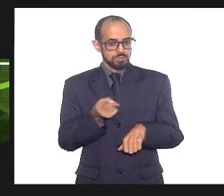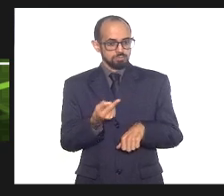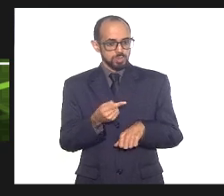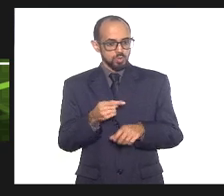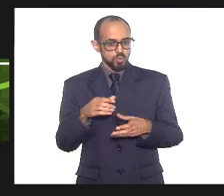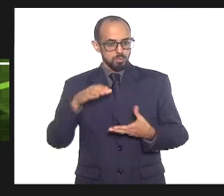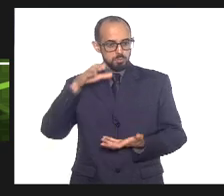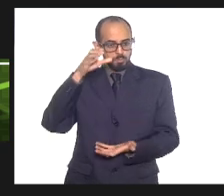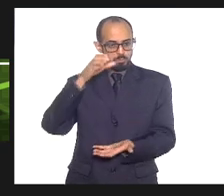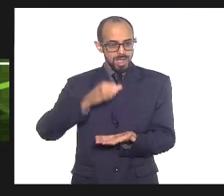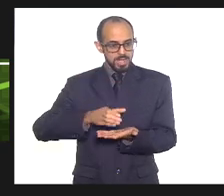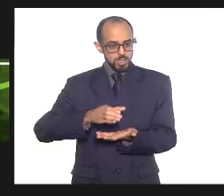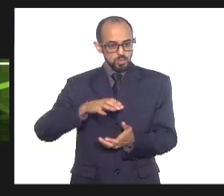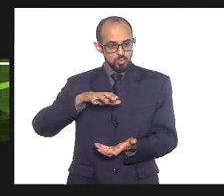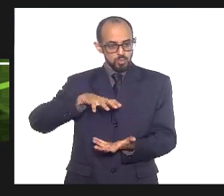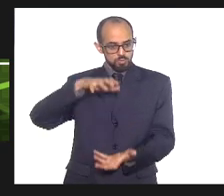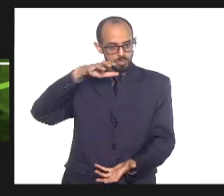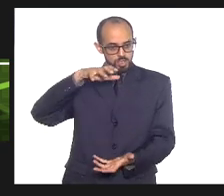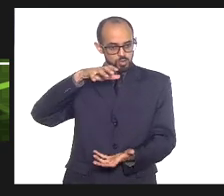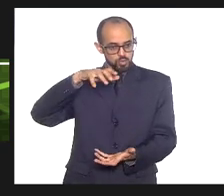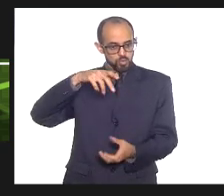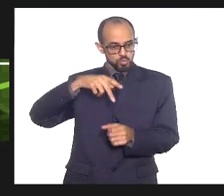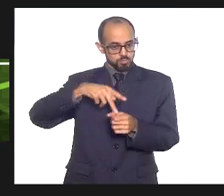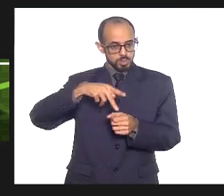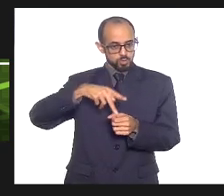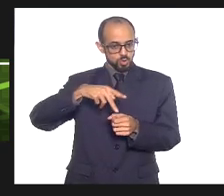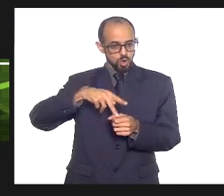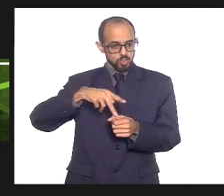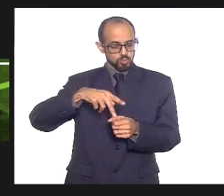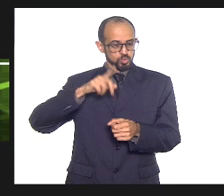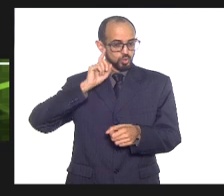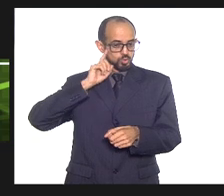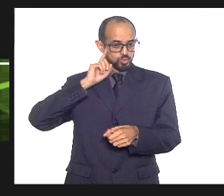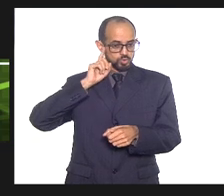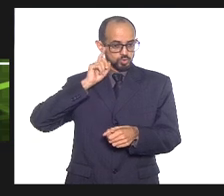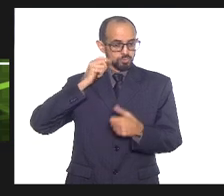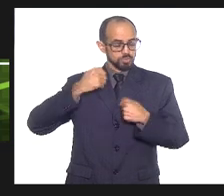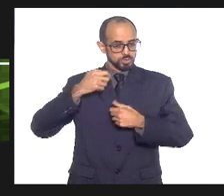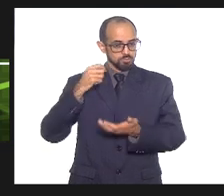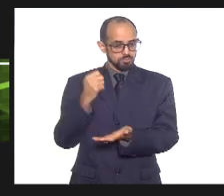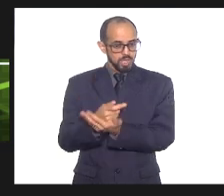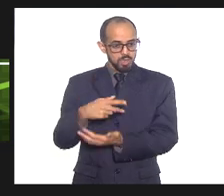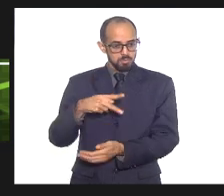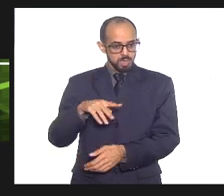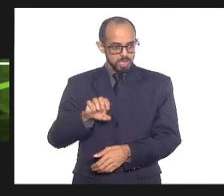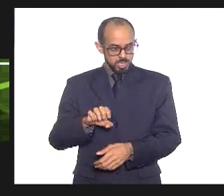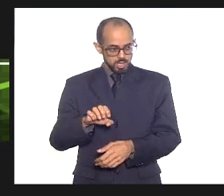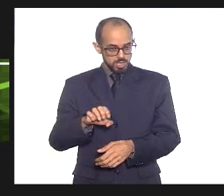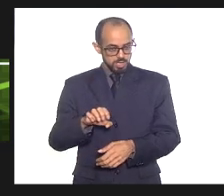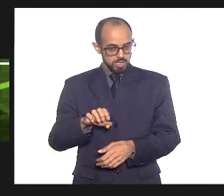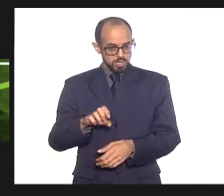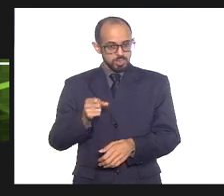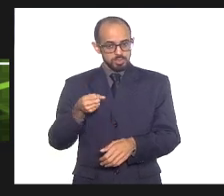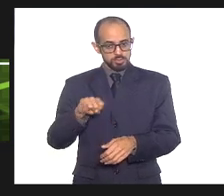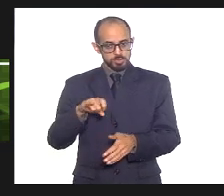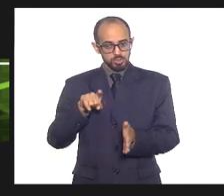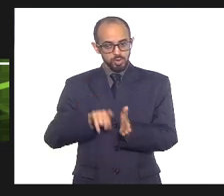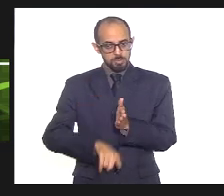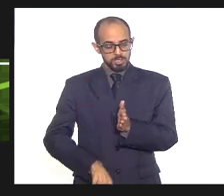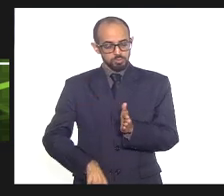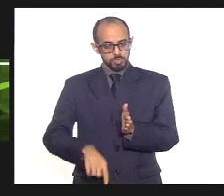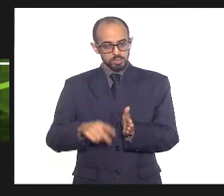vamos imaginar 11 mil, leve a pagamento da PE. E o abatimento da